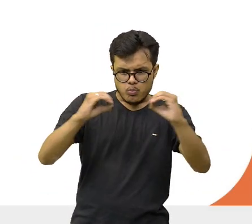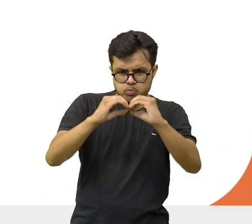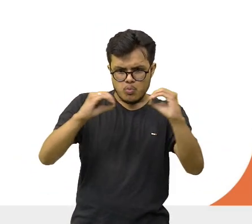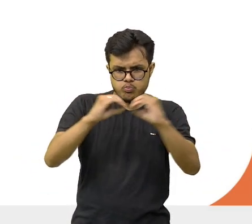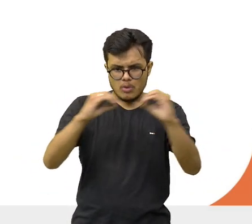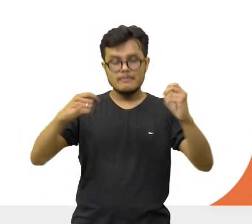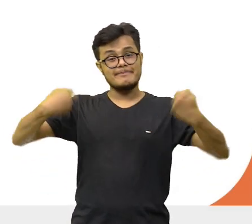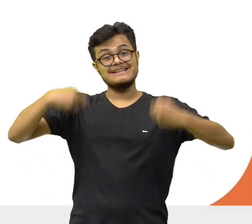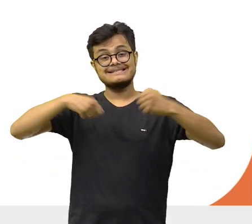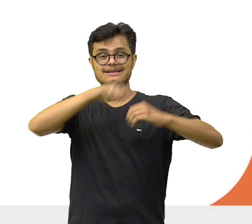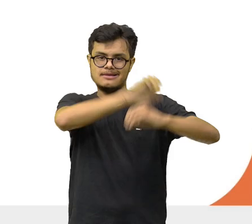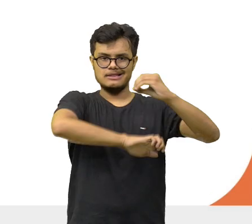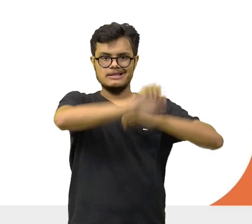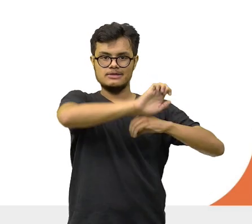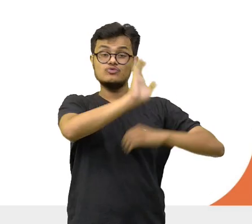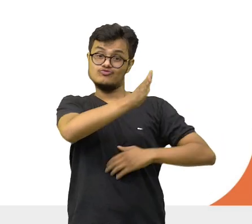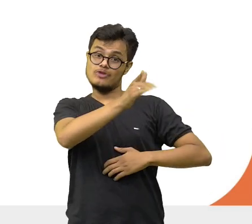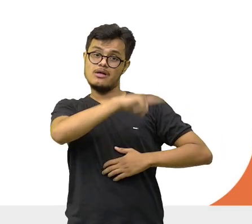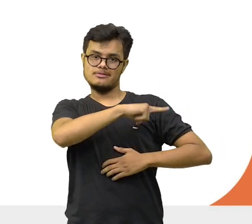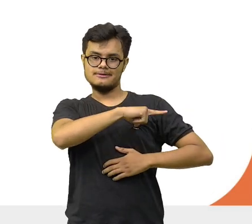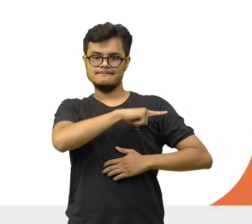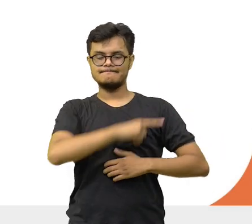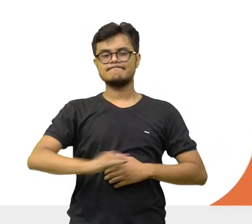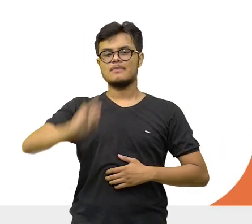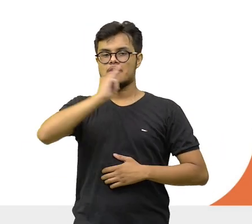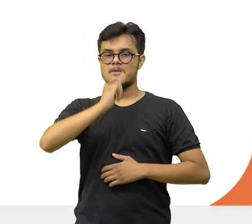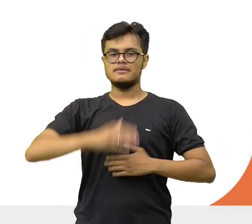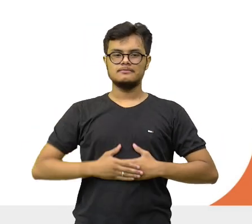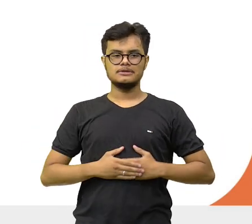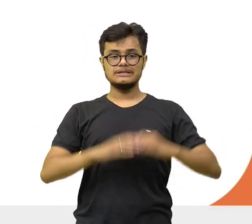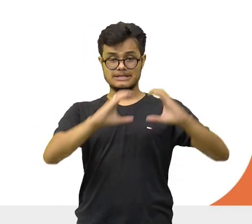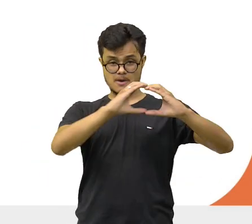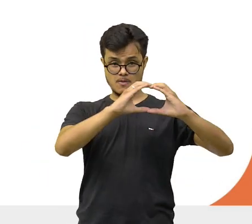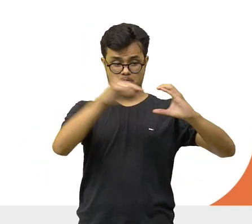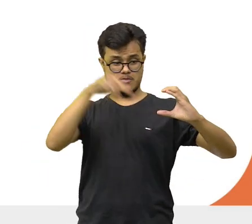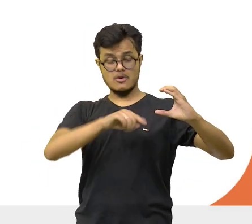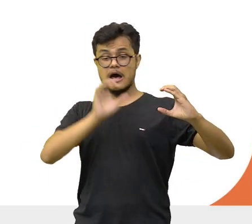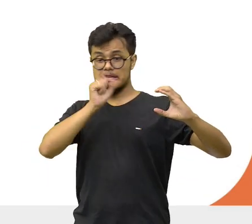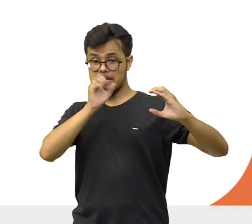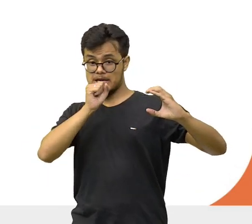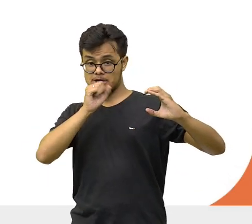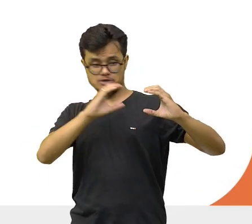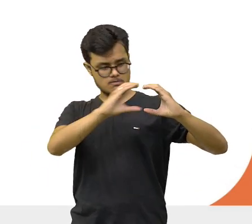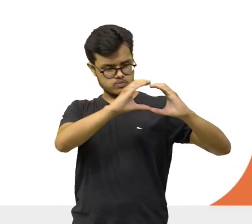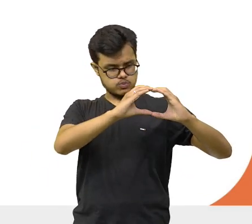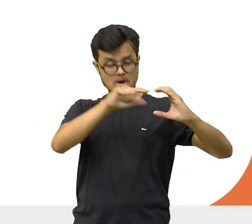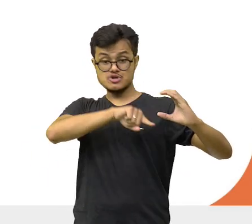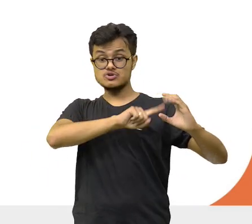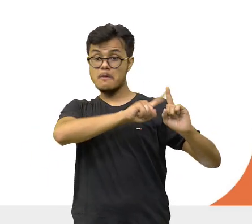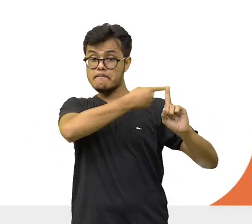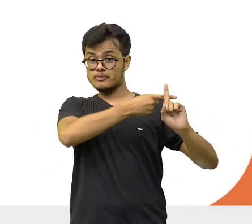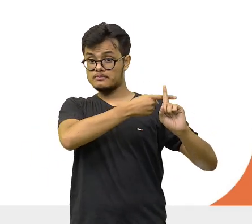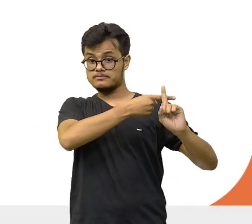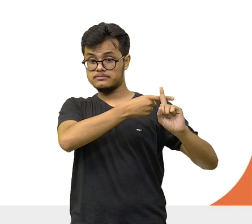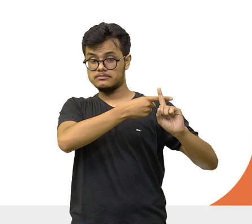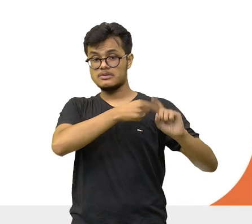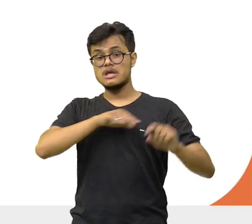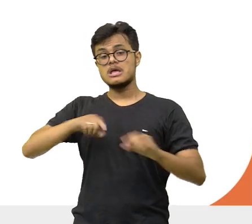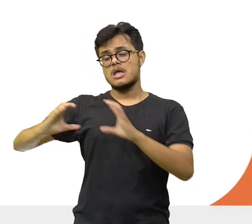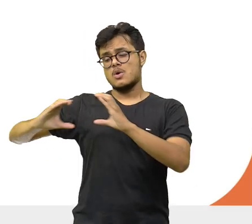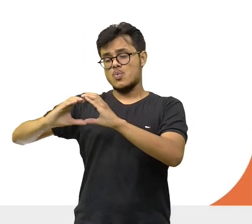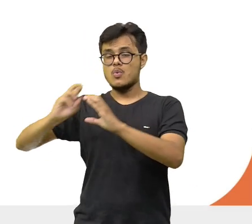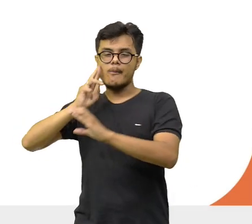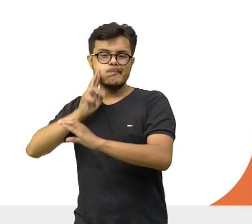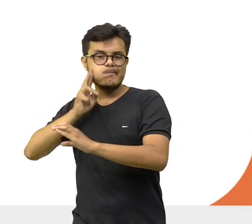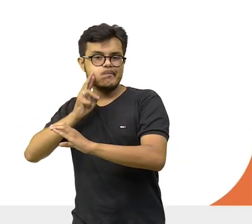carga elétrica. No caso, eu tenho o corpo da esquerda aqui já positivo e o corpo da